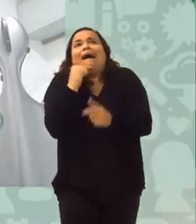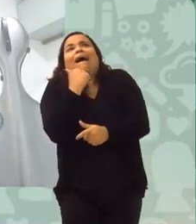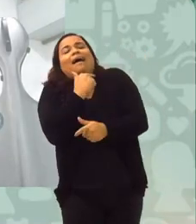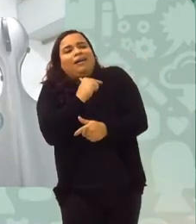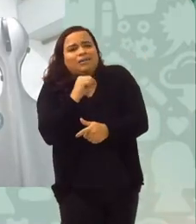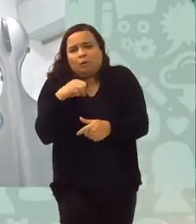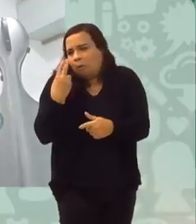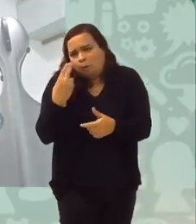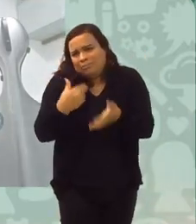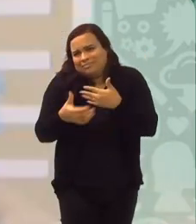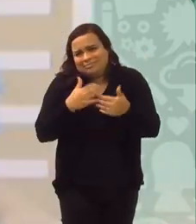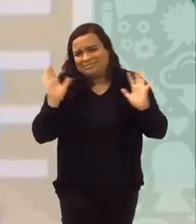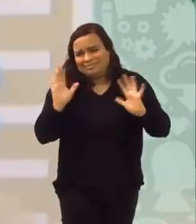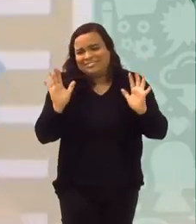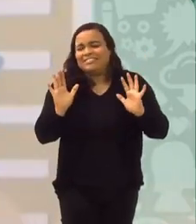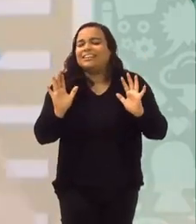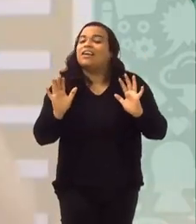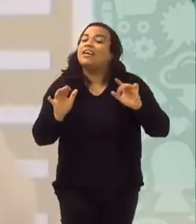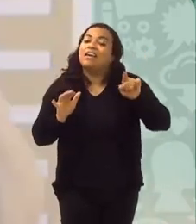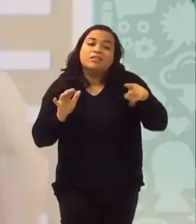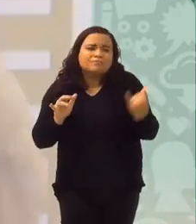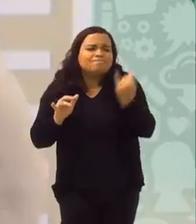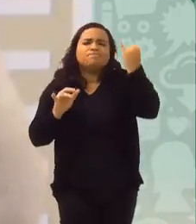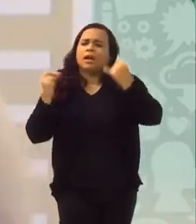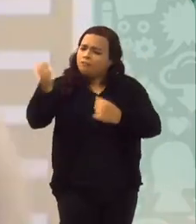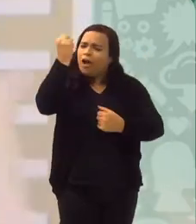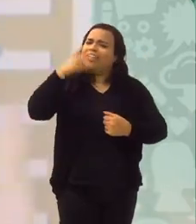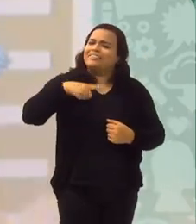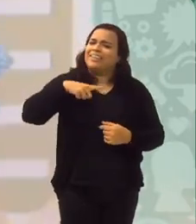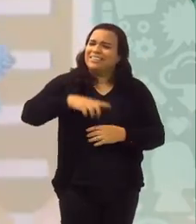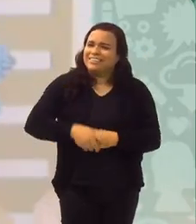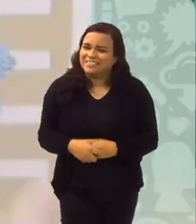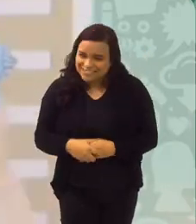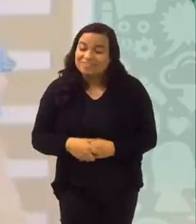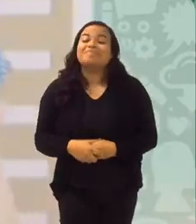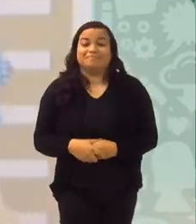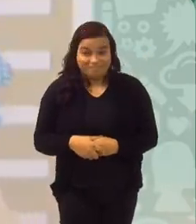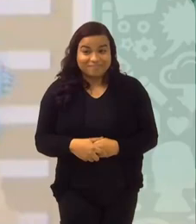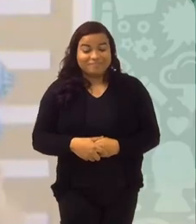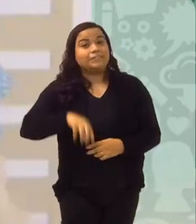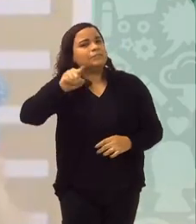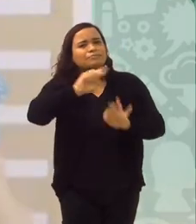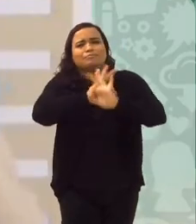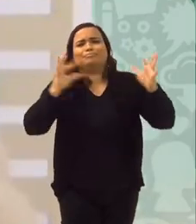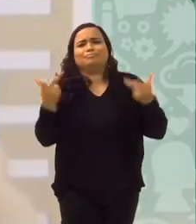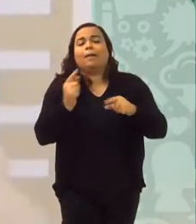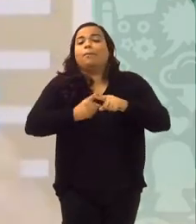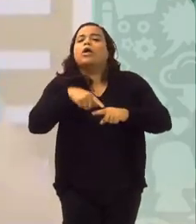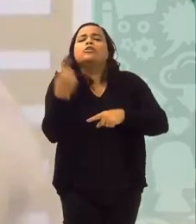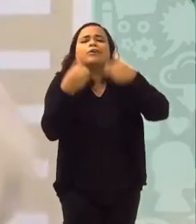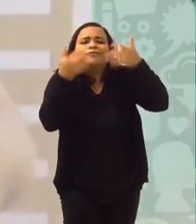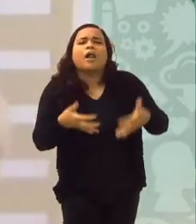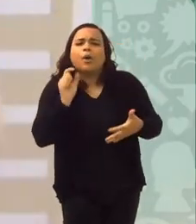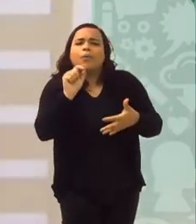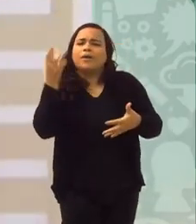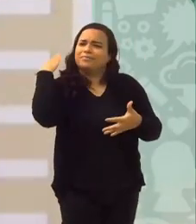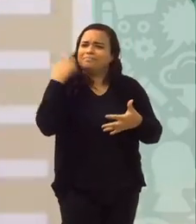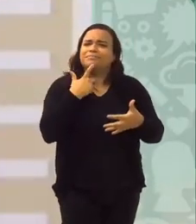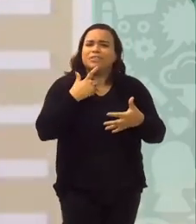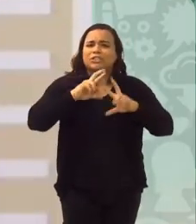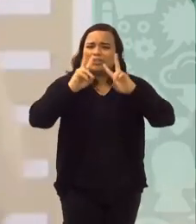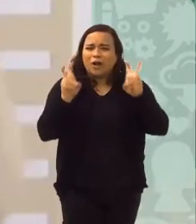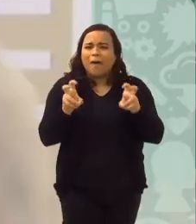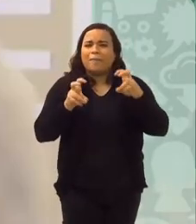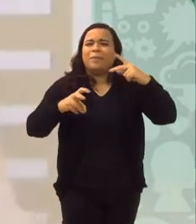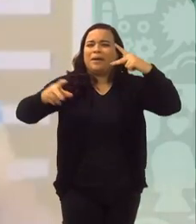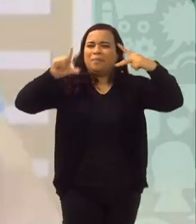me fez rir, né? Então, isso é muito potente. Isso é muito, muito, muito. Porque a gente estava falando agora,